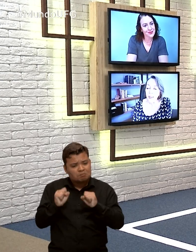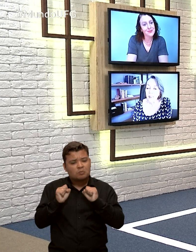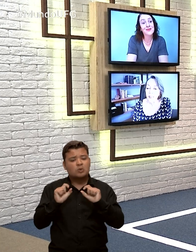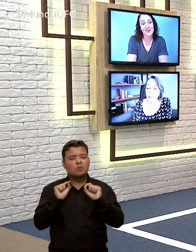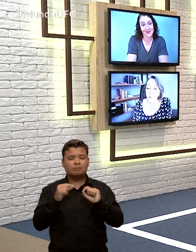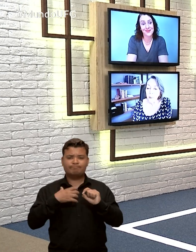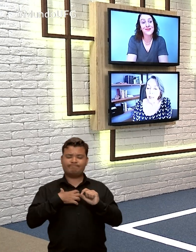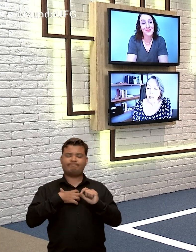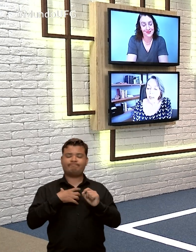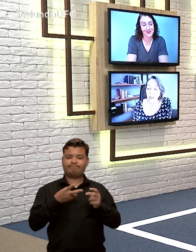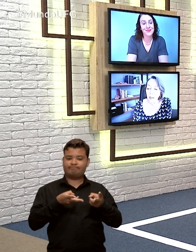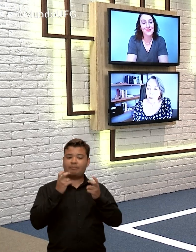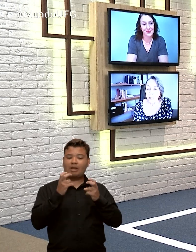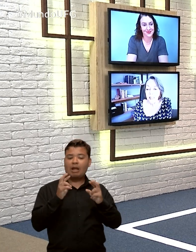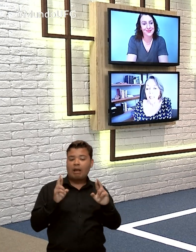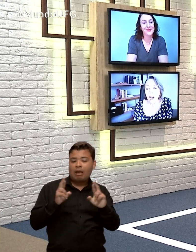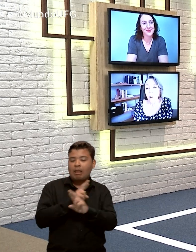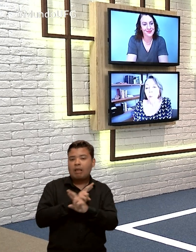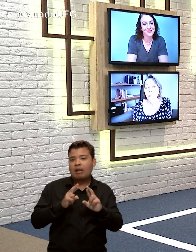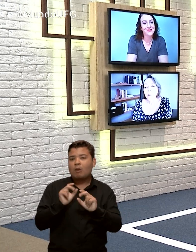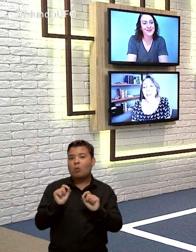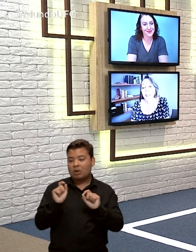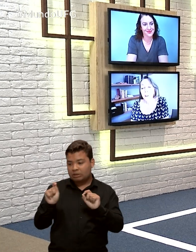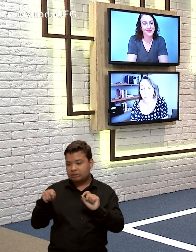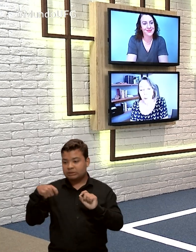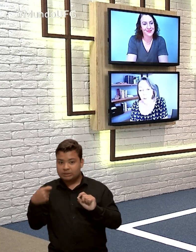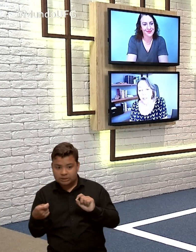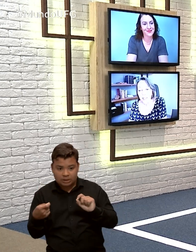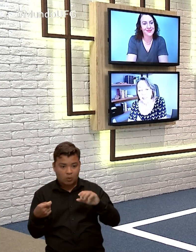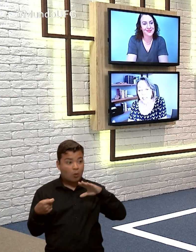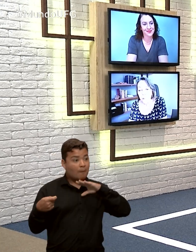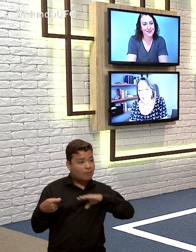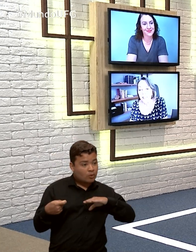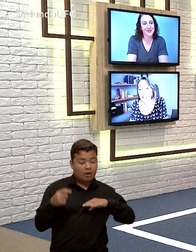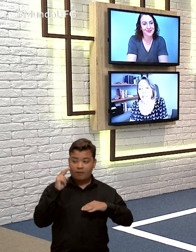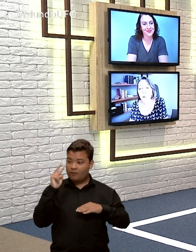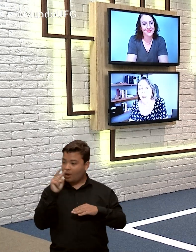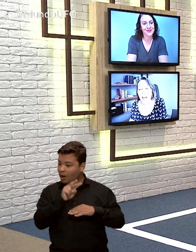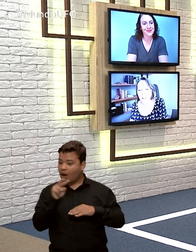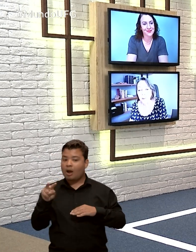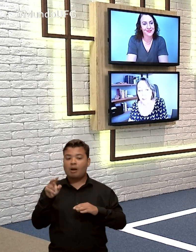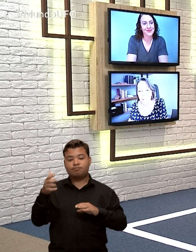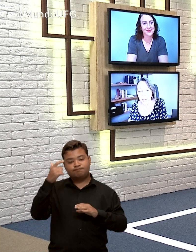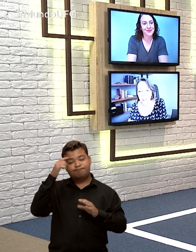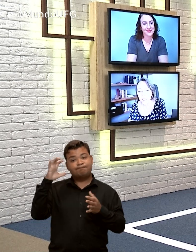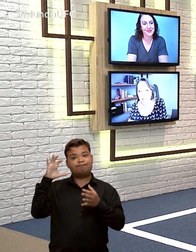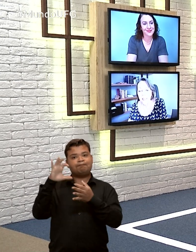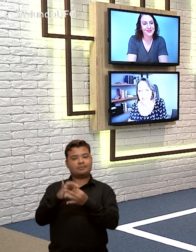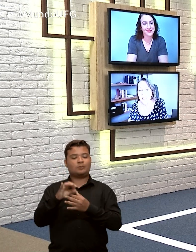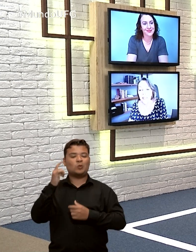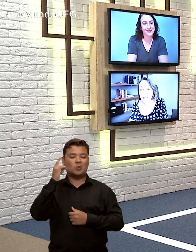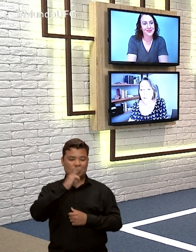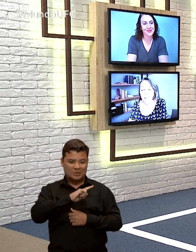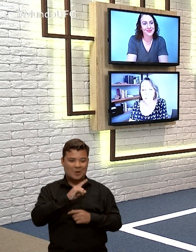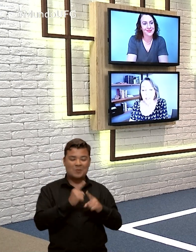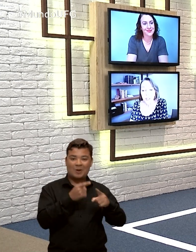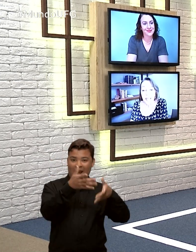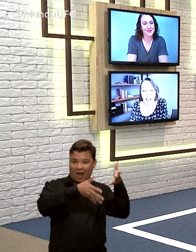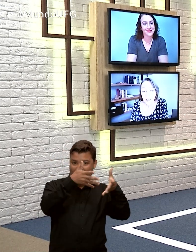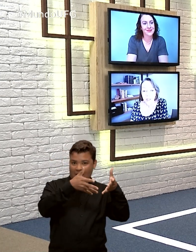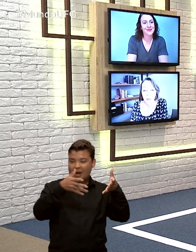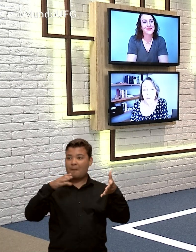relação entre o sinal e o português que é apresentado ao lado na página. Então, isso é